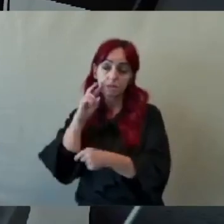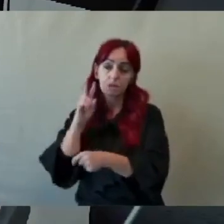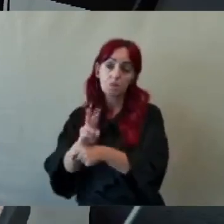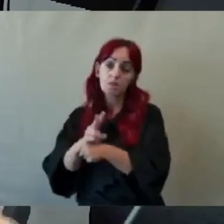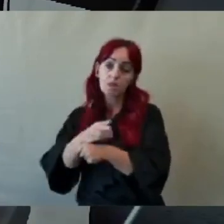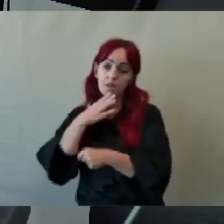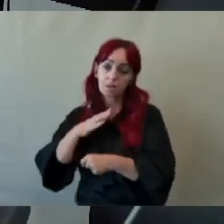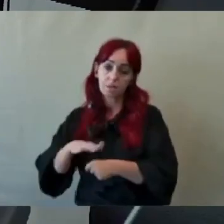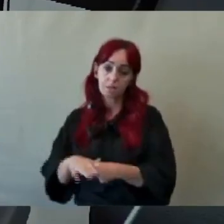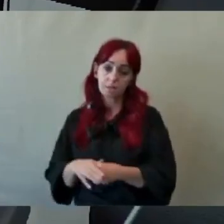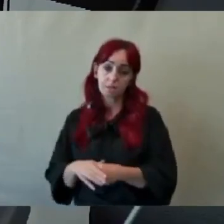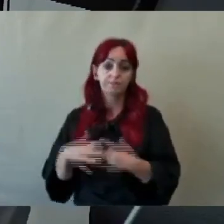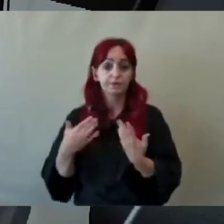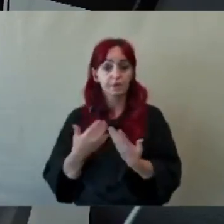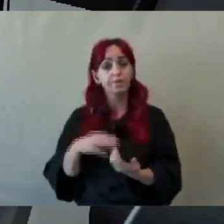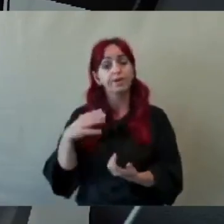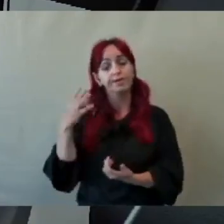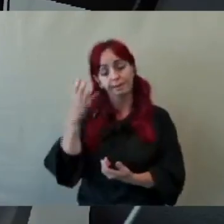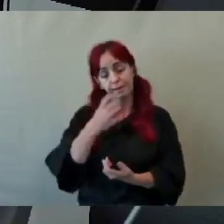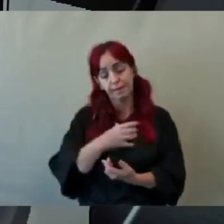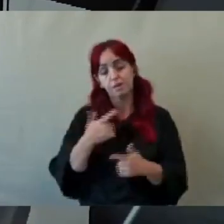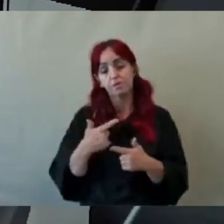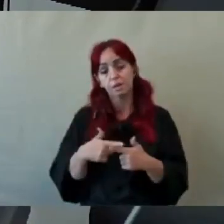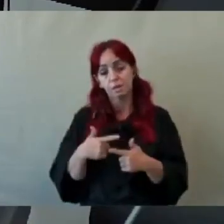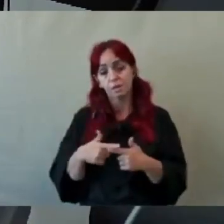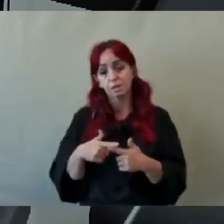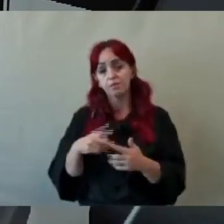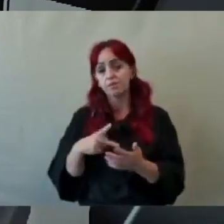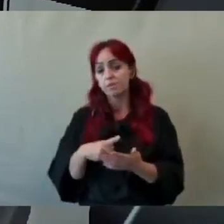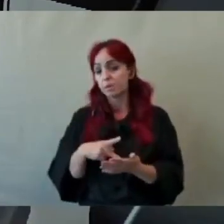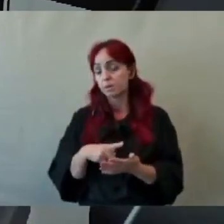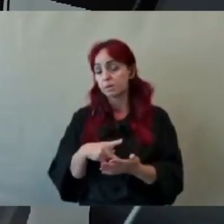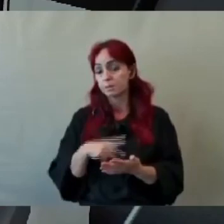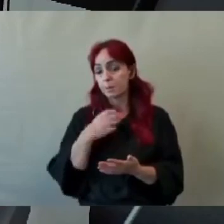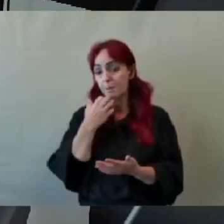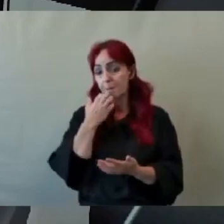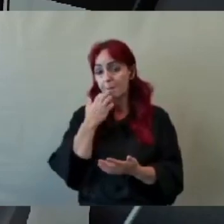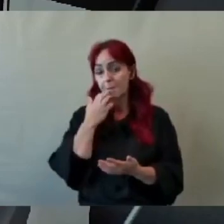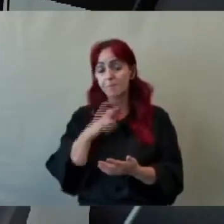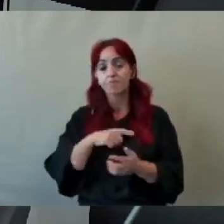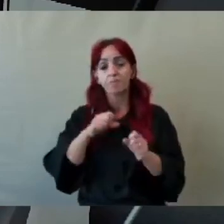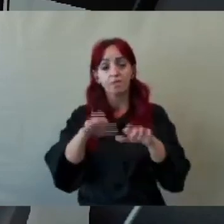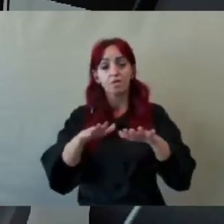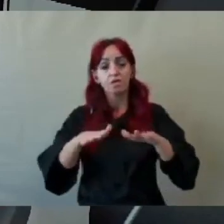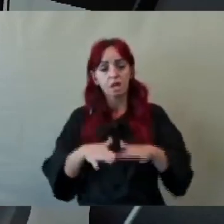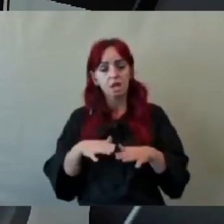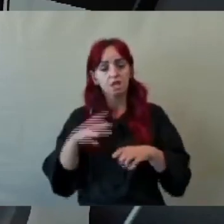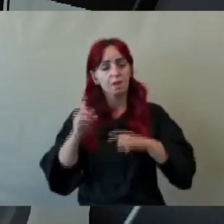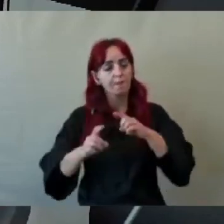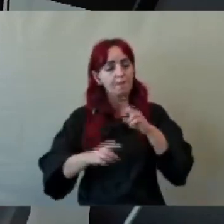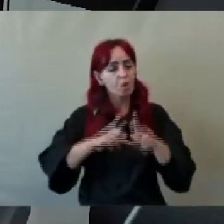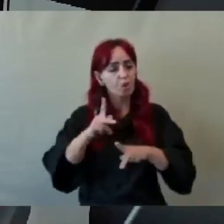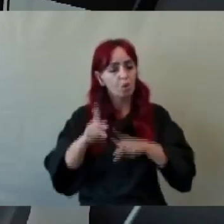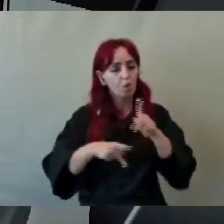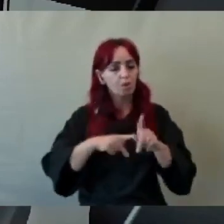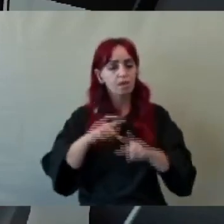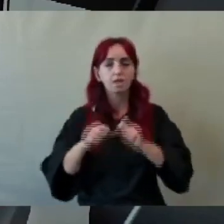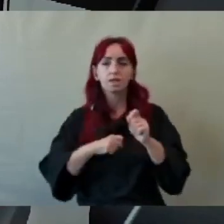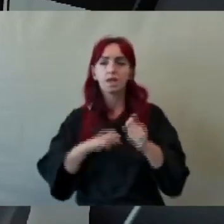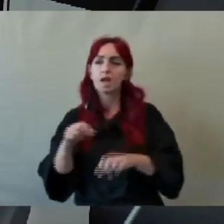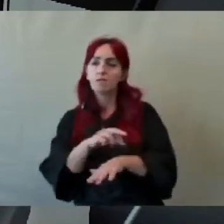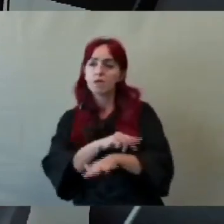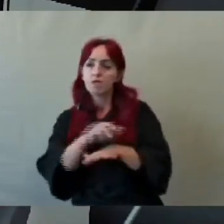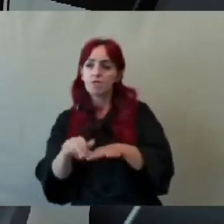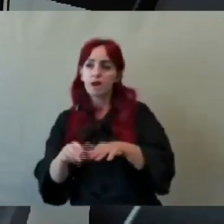isso é uma questão muito séria. Eu acho que educação infantil é uma questão muito séria. A gente já fez audiências públicas, a gente já fez vários pedidos de informação,